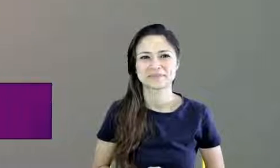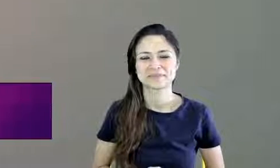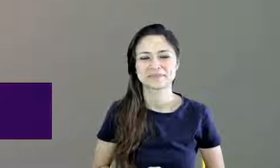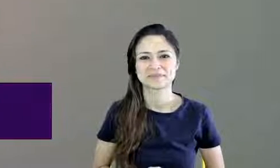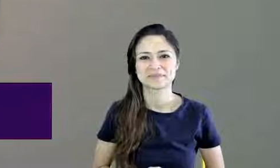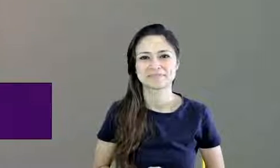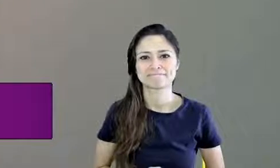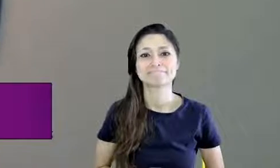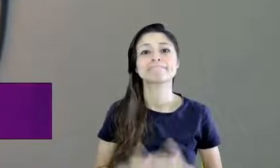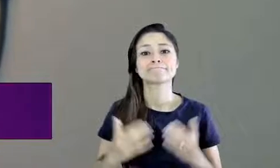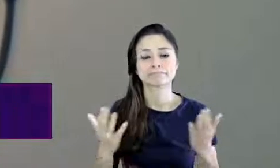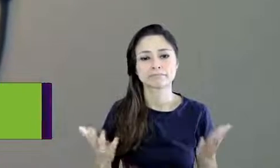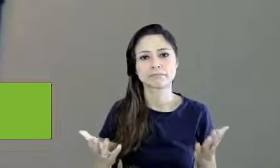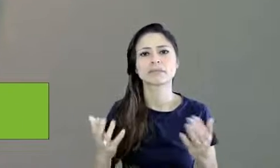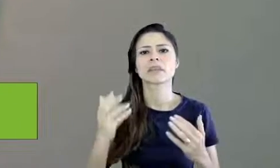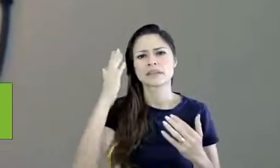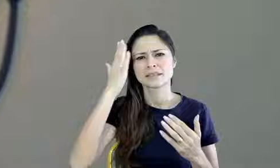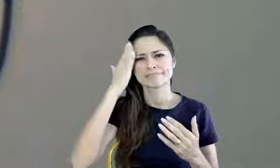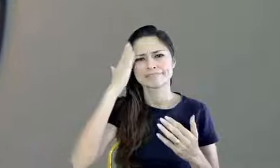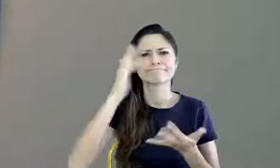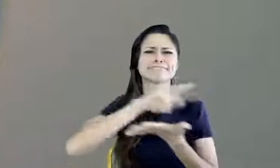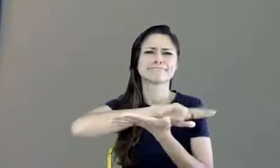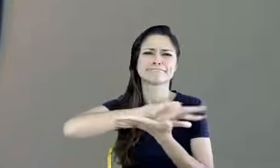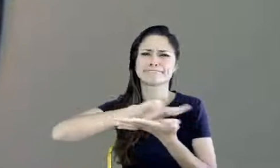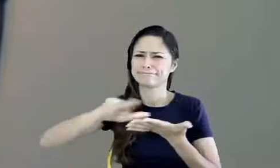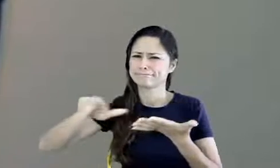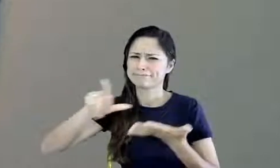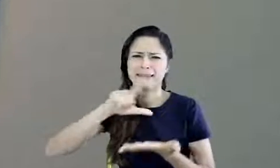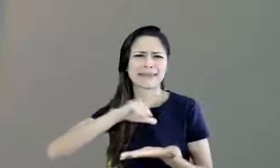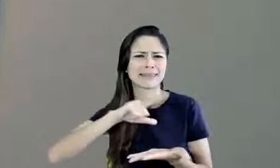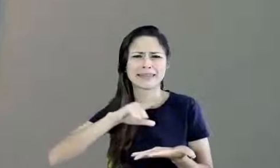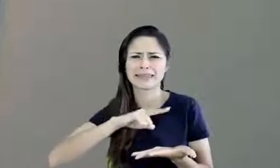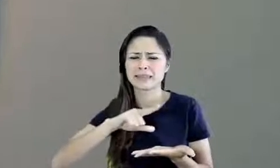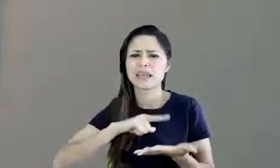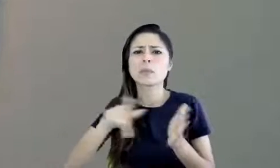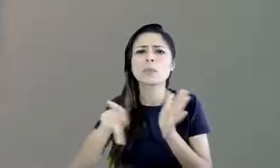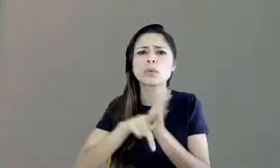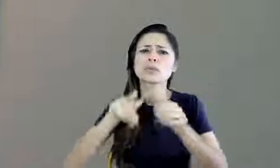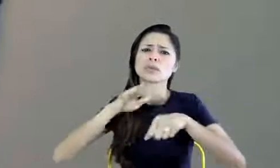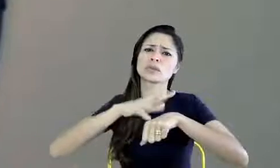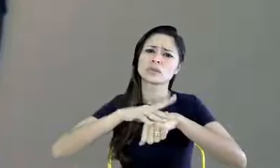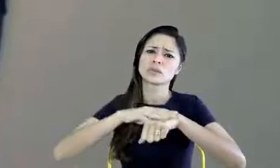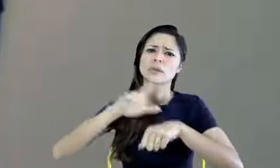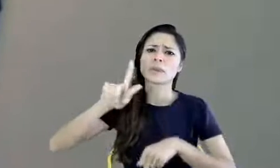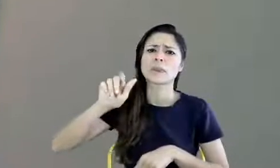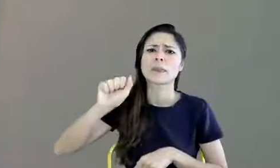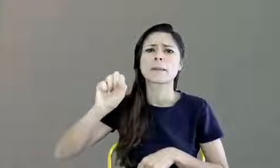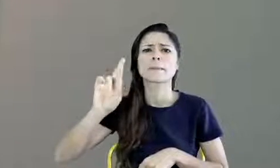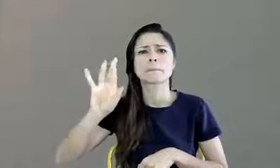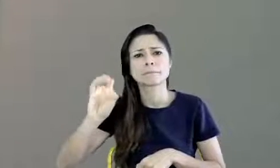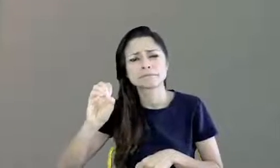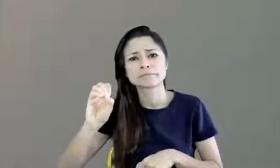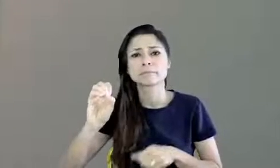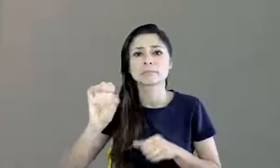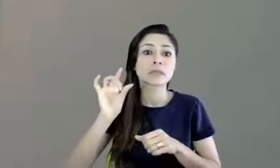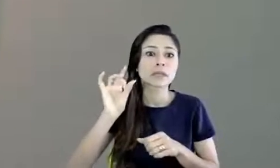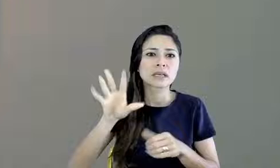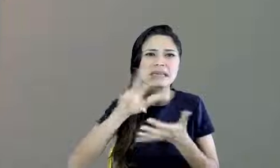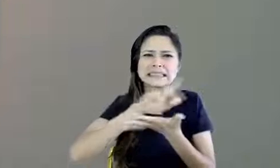Devido à diversidade que nós temos de fenótipos na doença inflamatória intestinal, não tão somente considerando retocolite ulcerativa e doença de